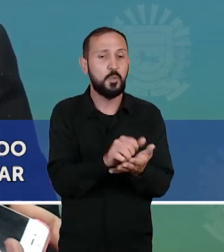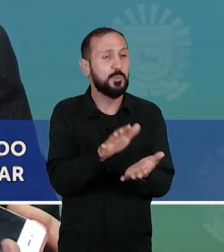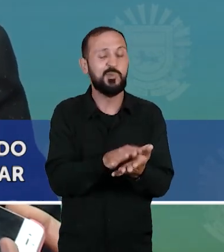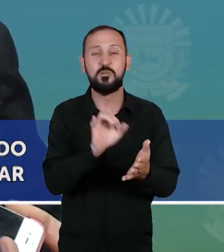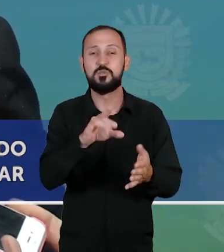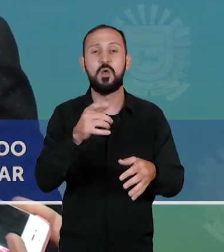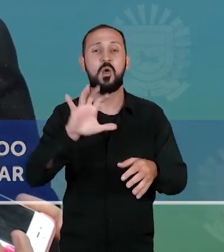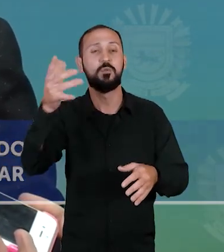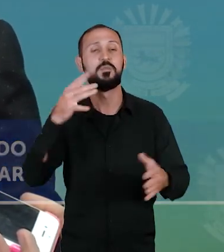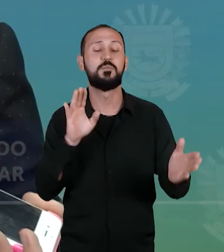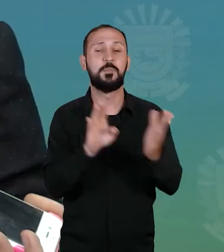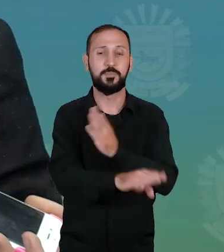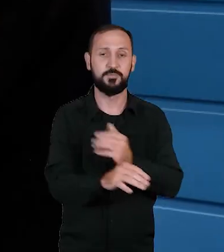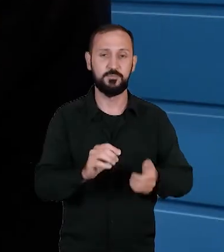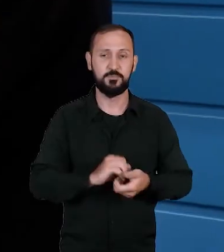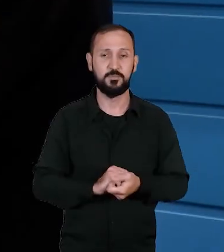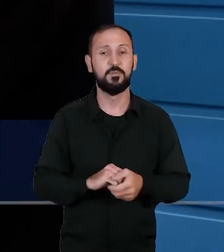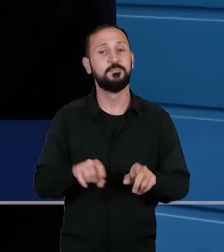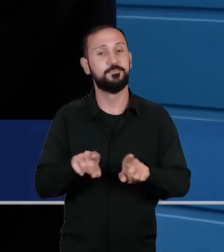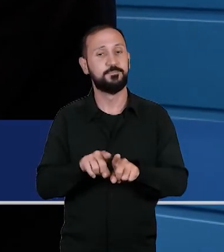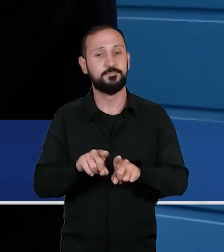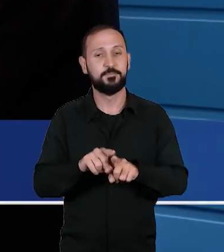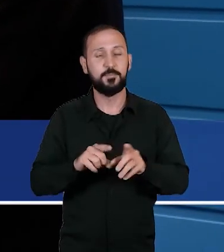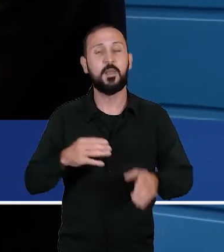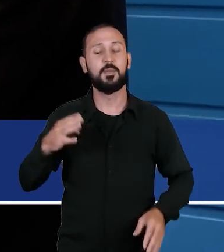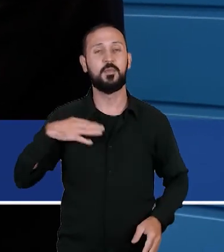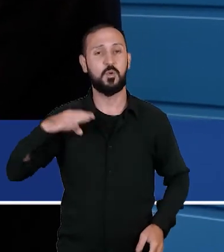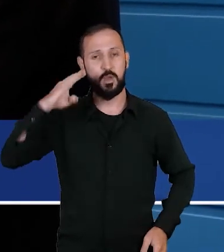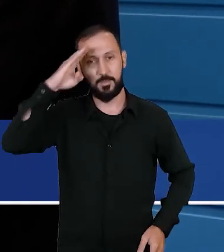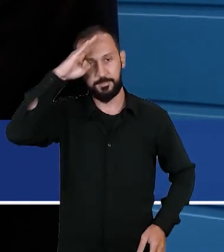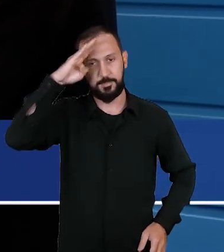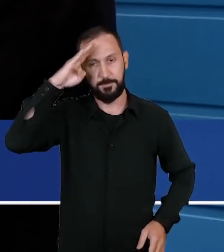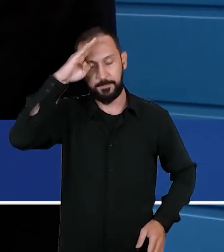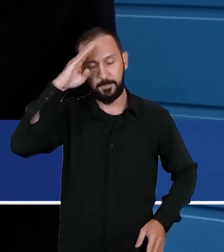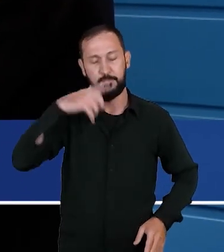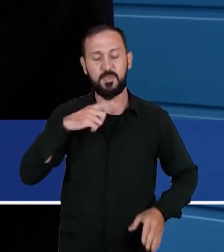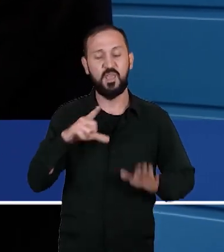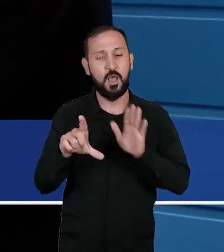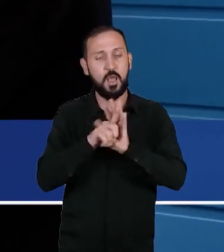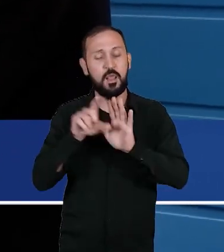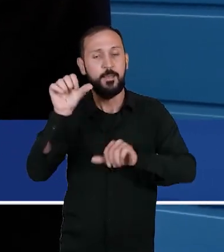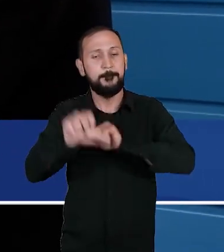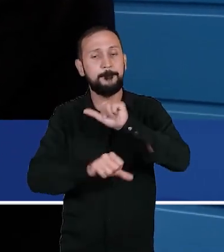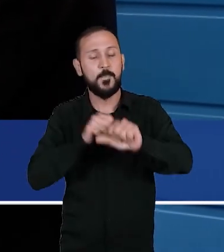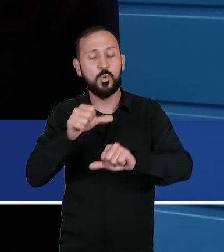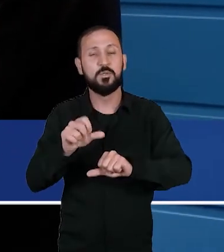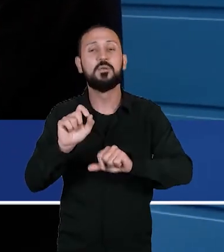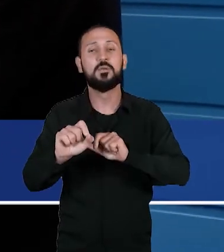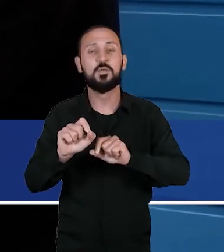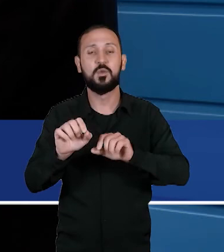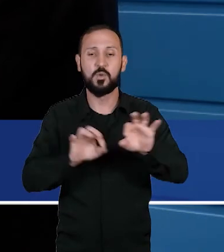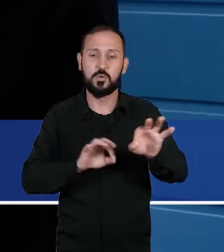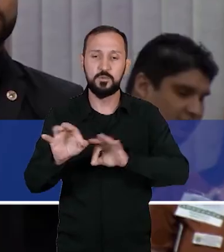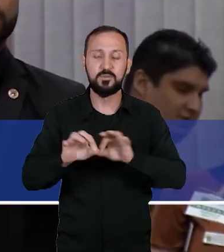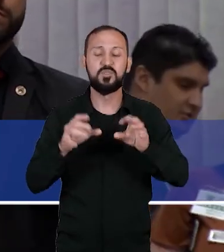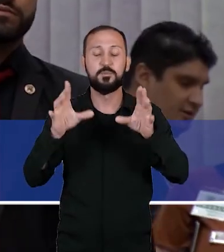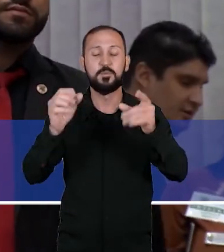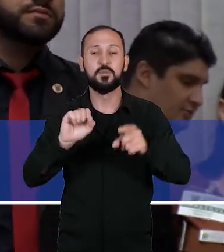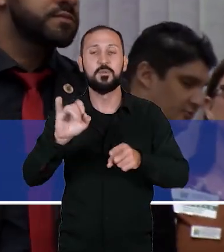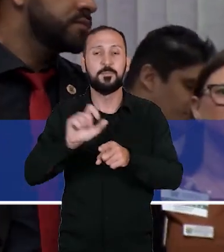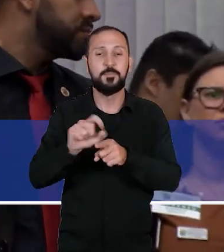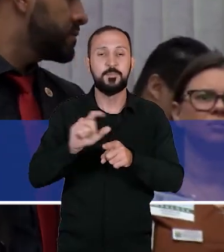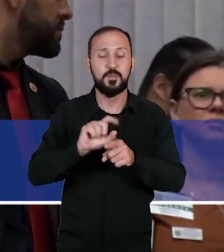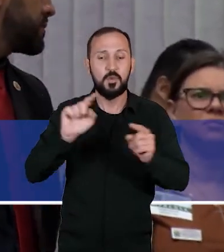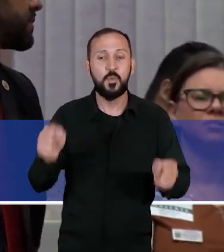de multa, só haverá uma troca do produto. O deputado Cabalmi, do PT, apresentou o projeto de lei que altera a redação da lei que dispõe sobre